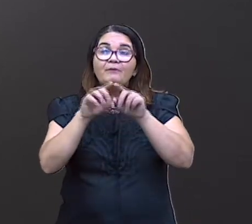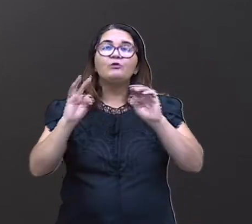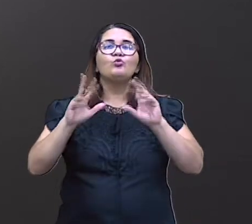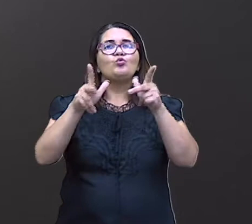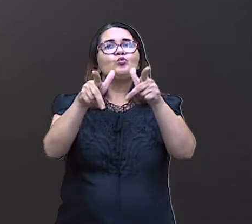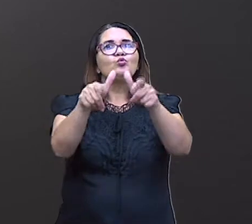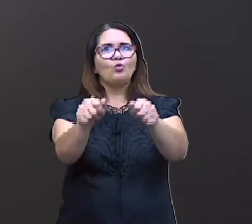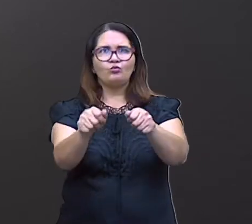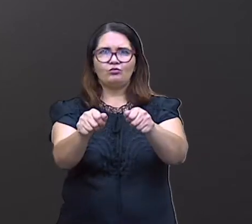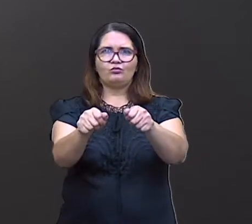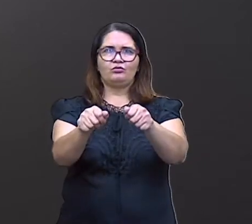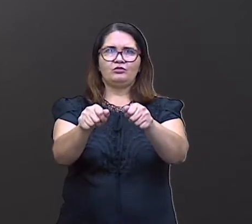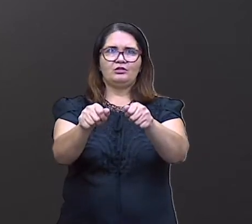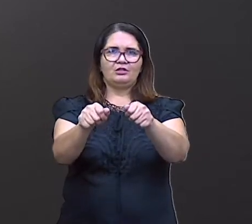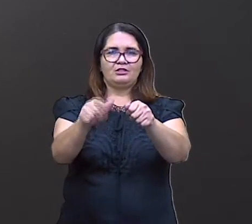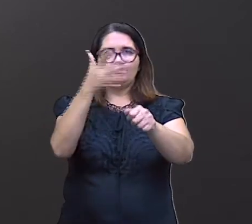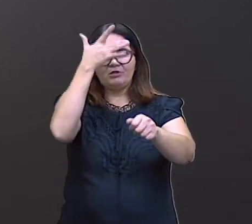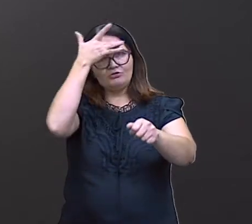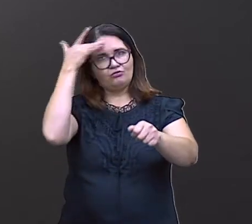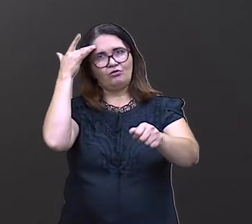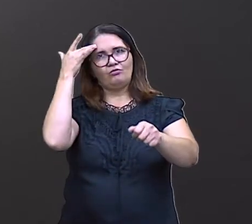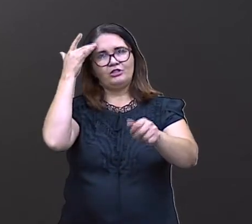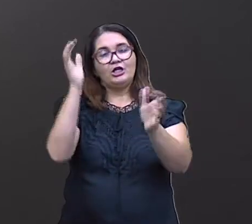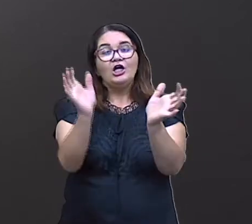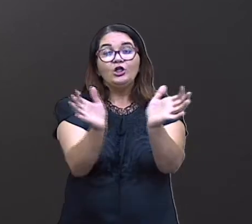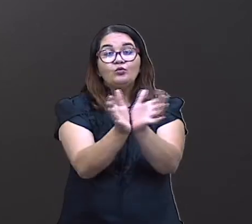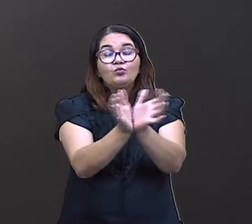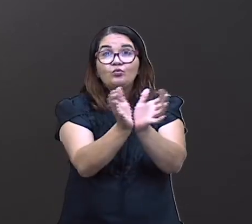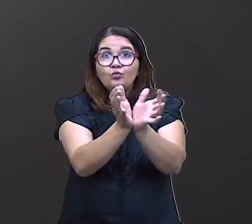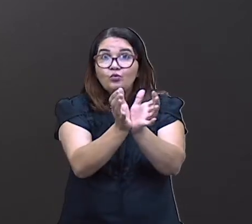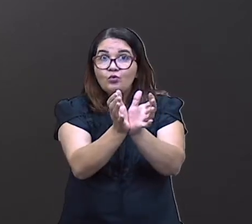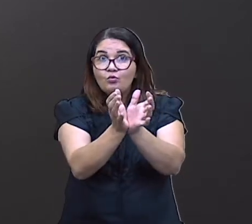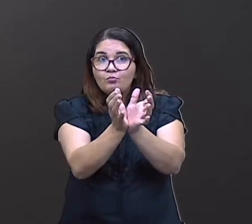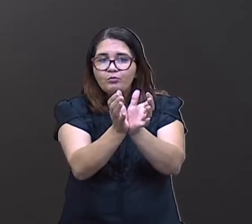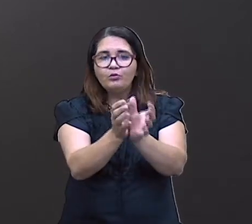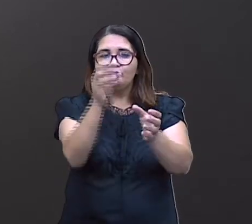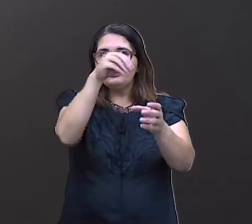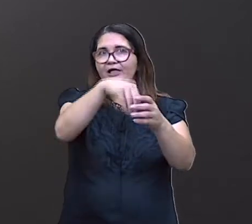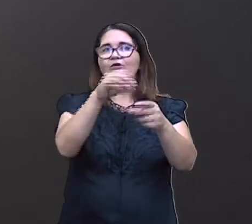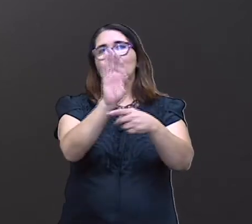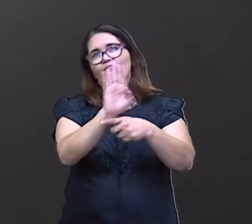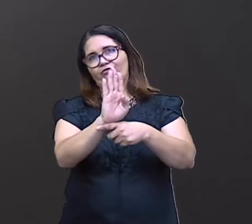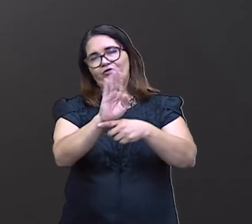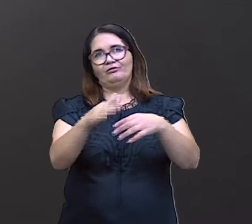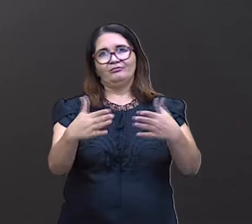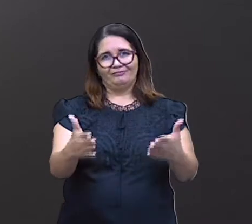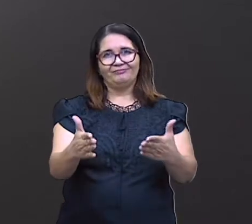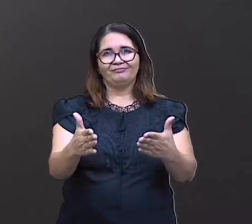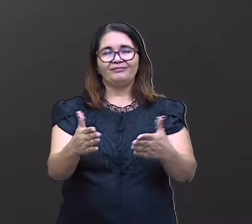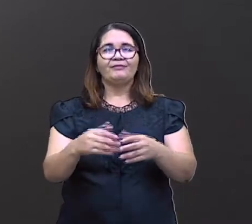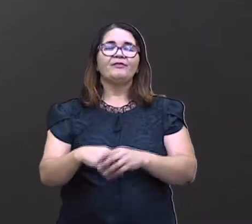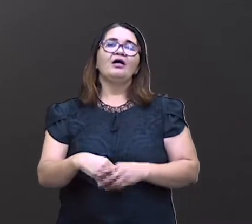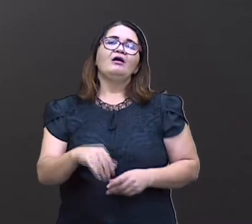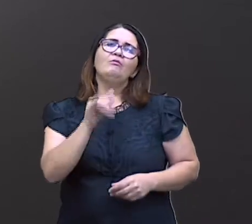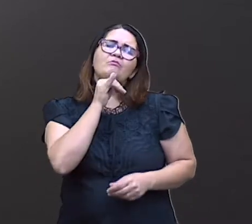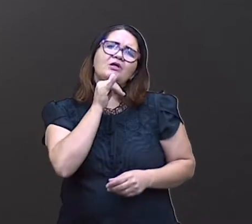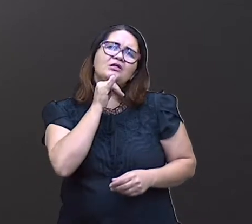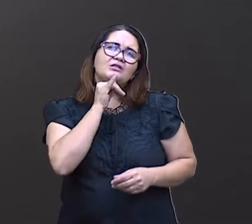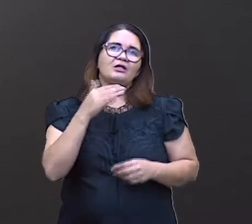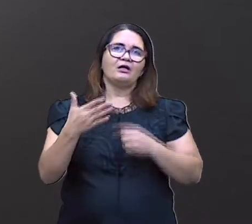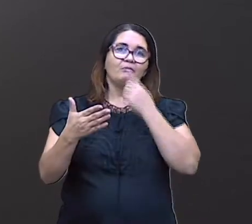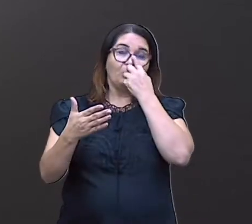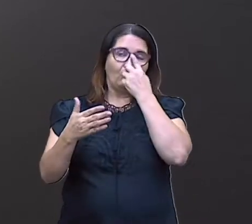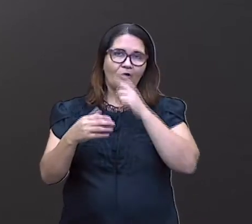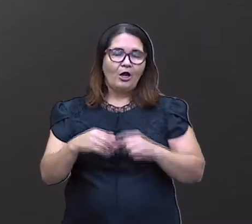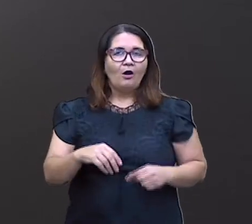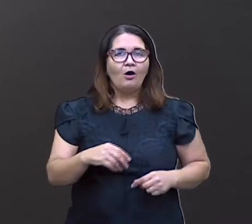mundo da produção. Ele tem que ser lido por todos. E por quê? Porque, por exemplo, para captar aí